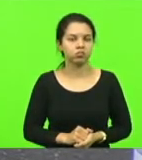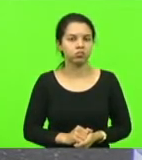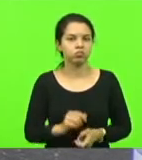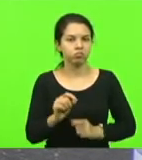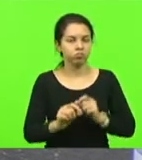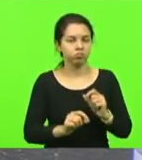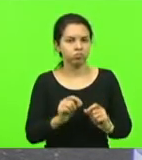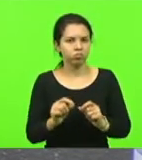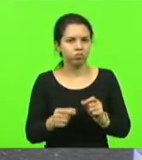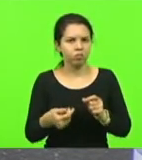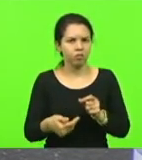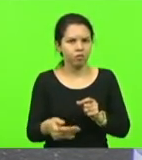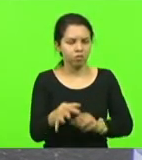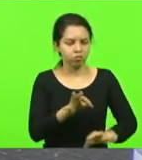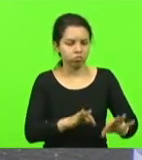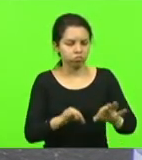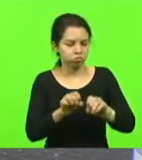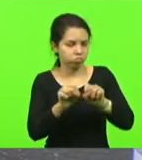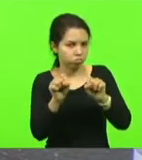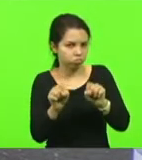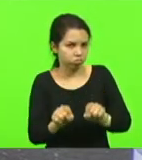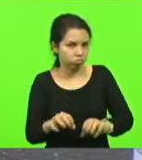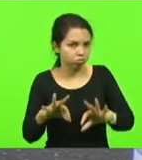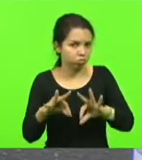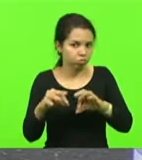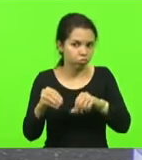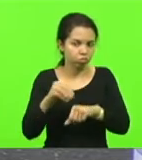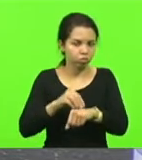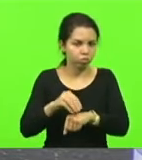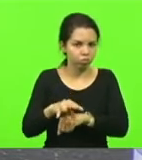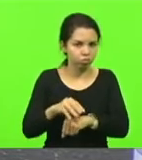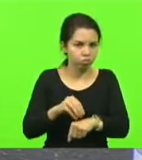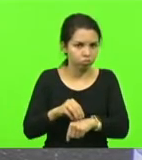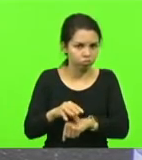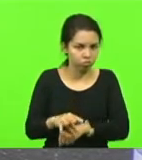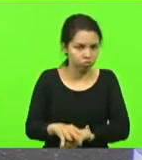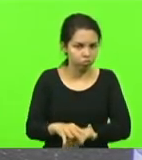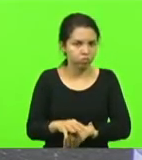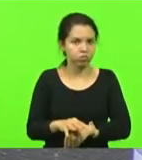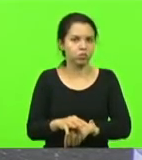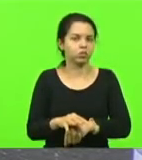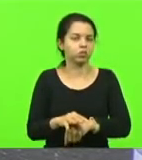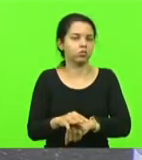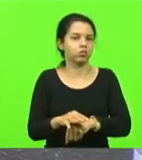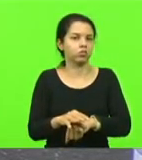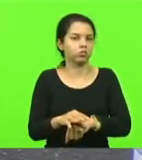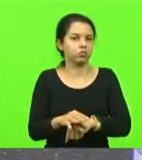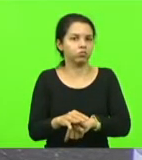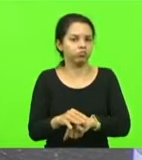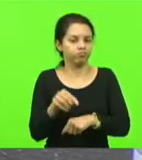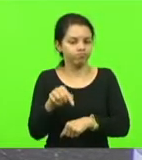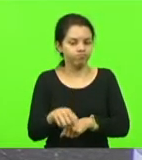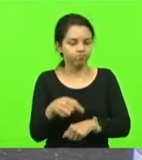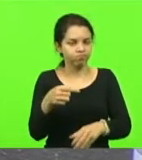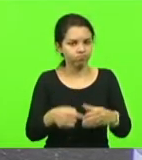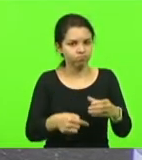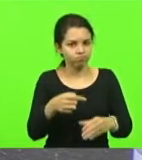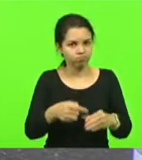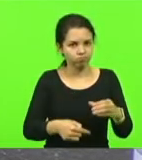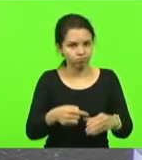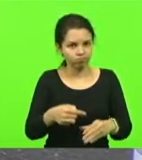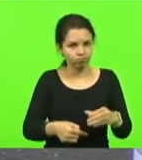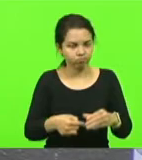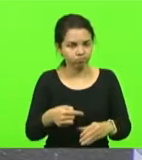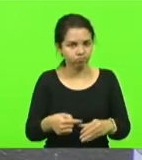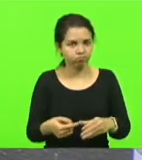sistematizar todas as sugestões que chegaram a esta comissão, que